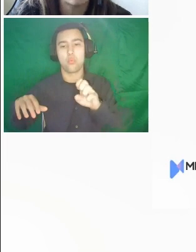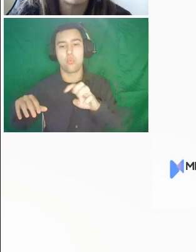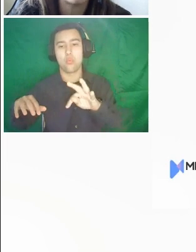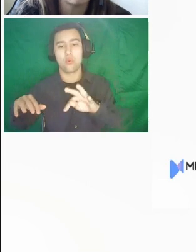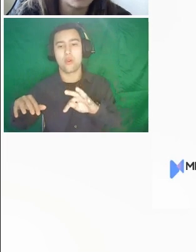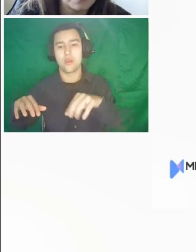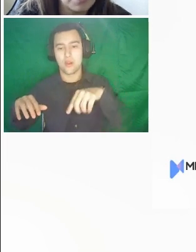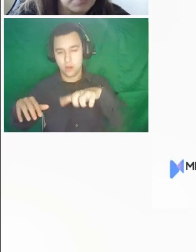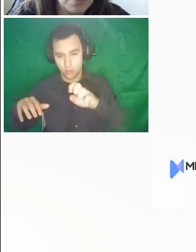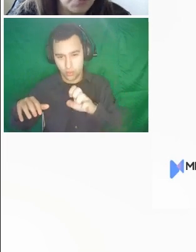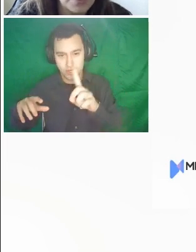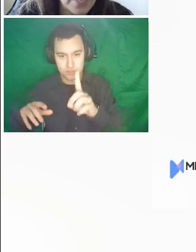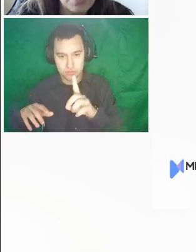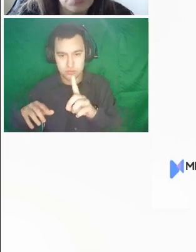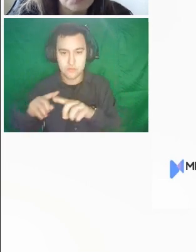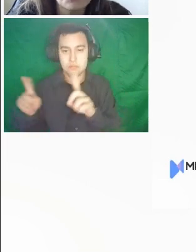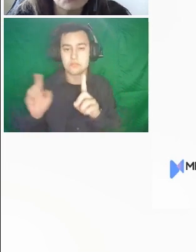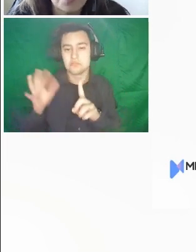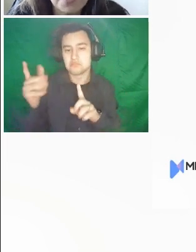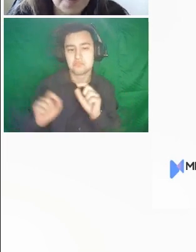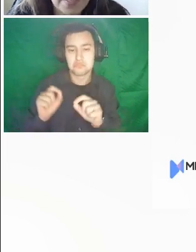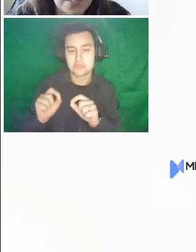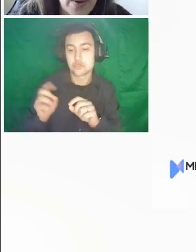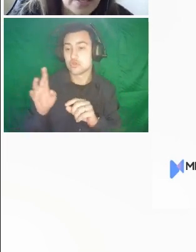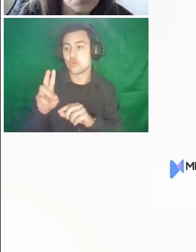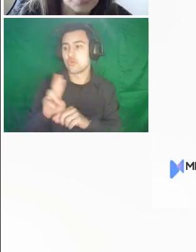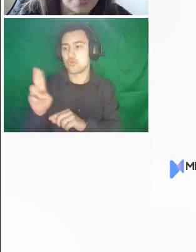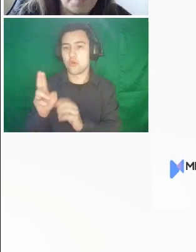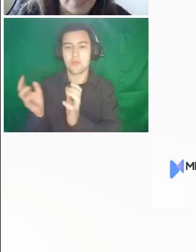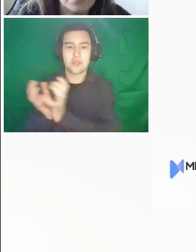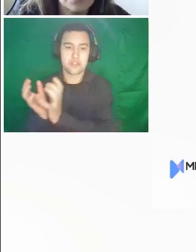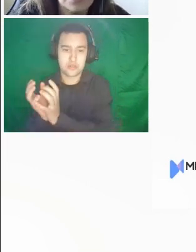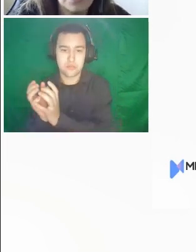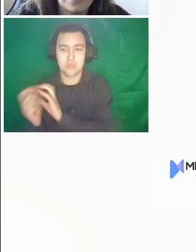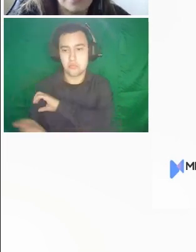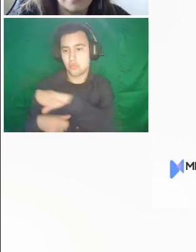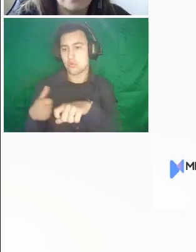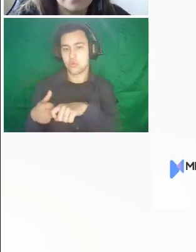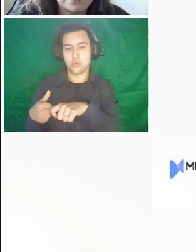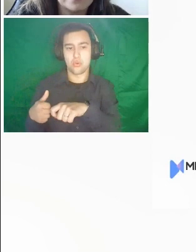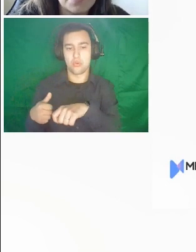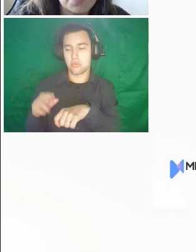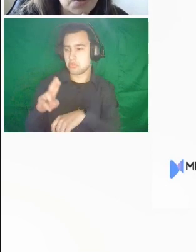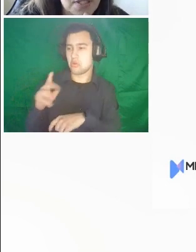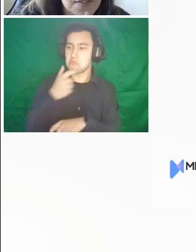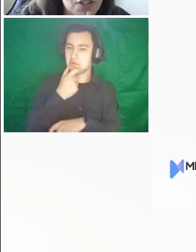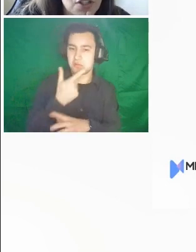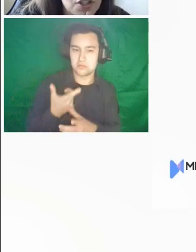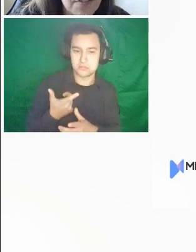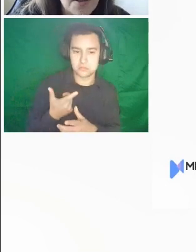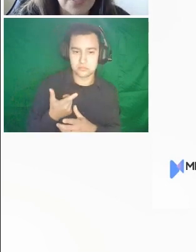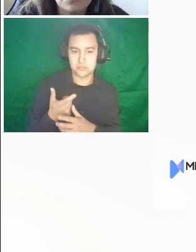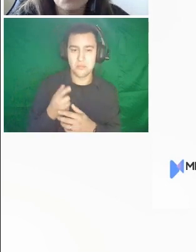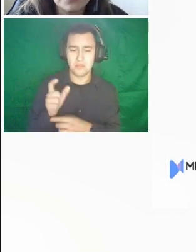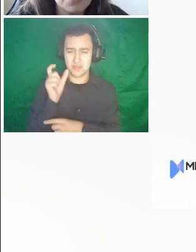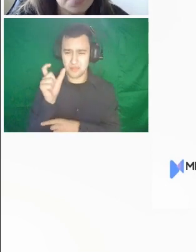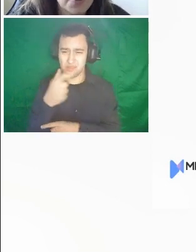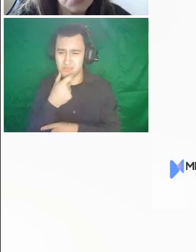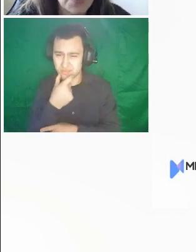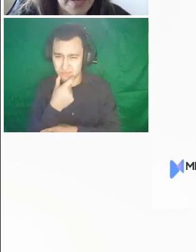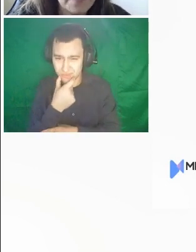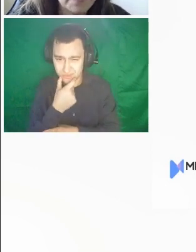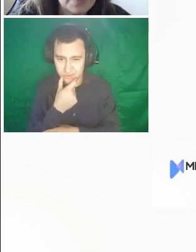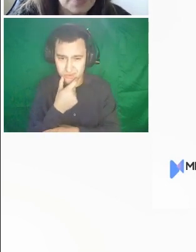simplesmente torar mudaram o nome dos times para squads de trabalho eh esse termo inclusive gente ele veio lá do